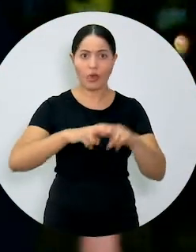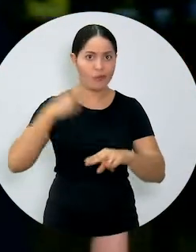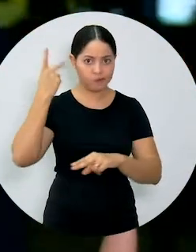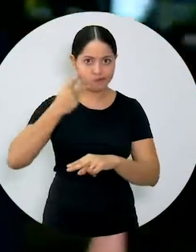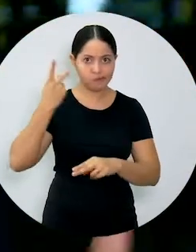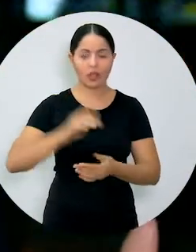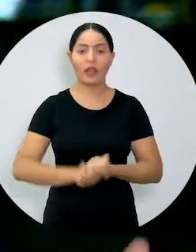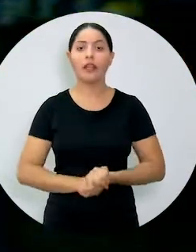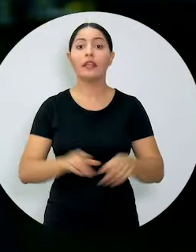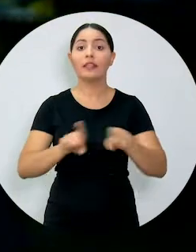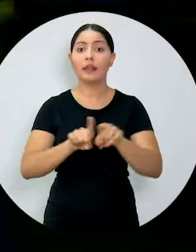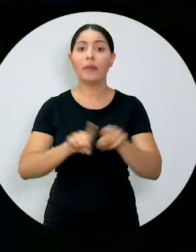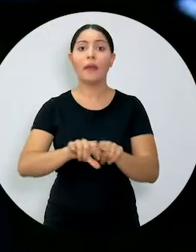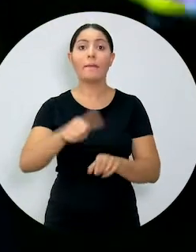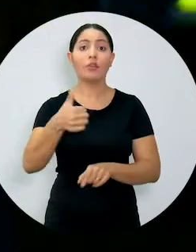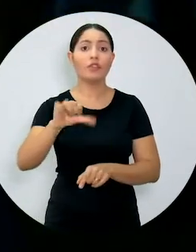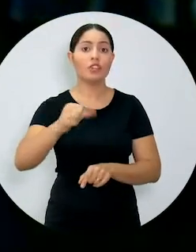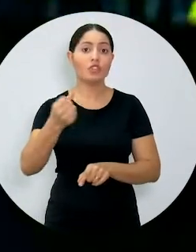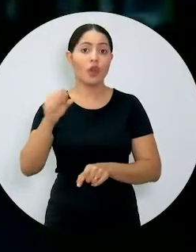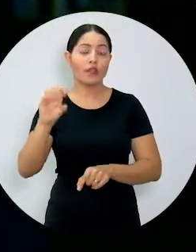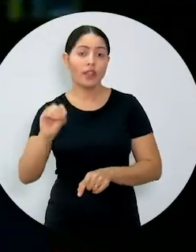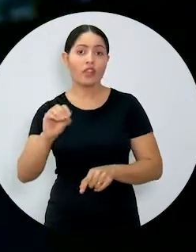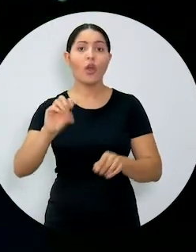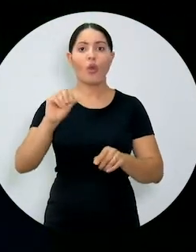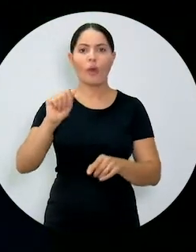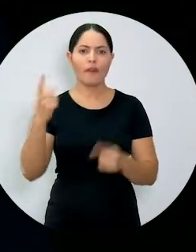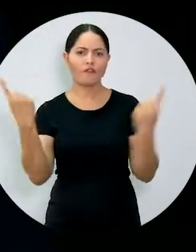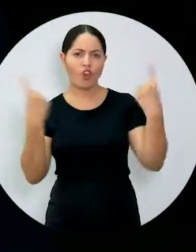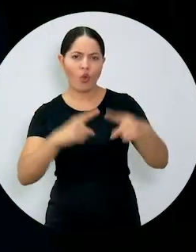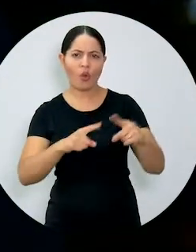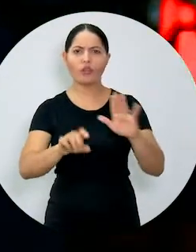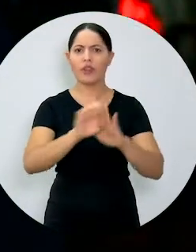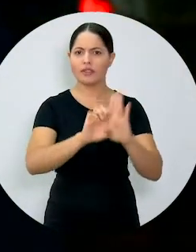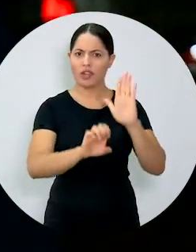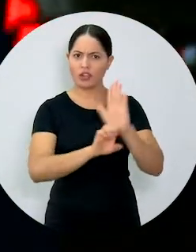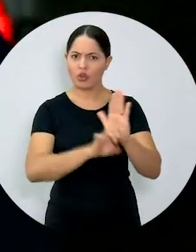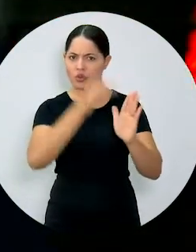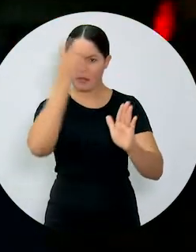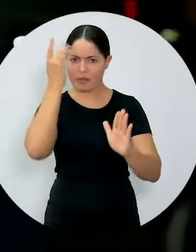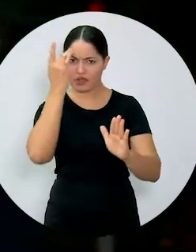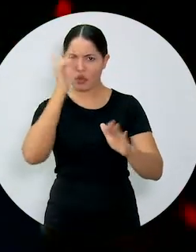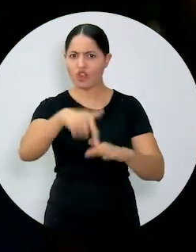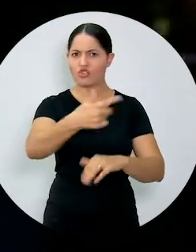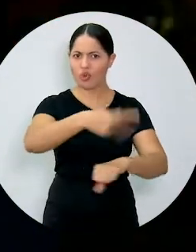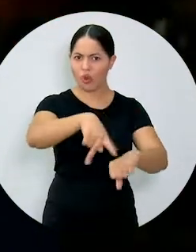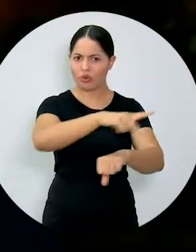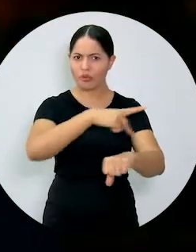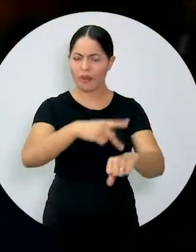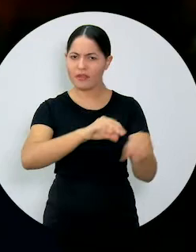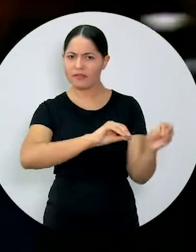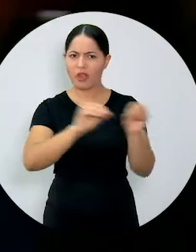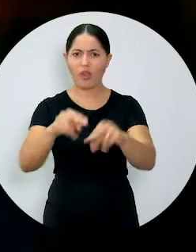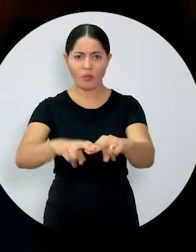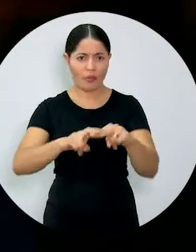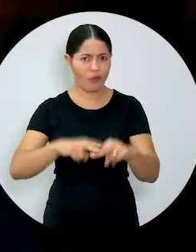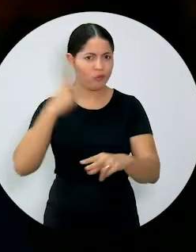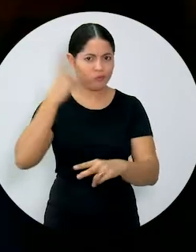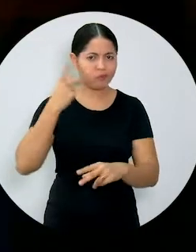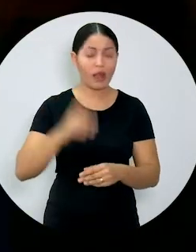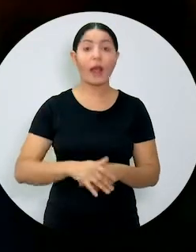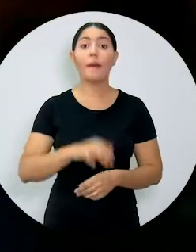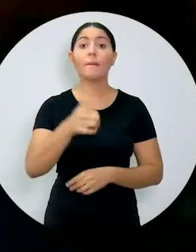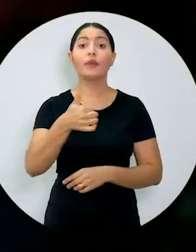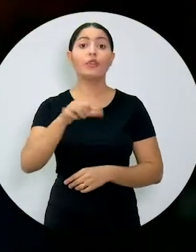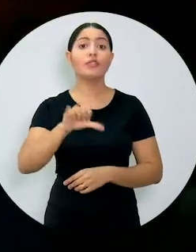1980, a OAB foi contra o Estatuto dos Estrangeiros, que previa a expulsão de pessoas estrangeiras por questões políticas.